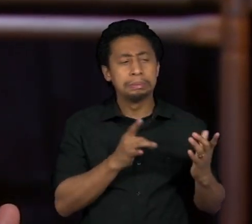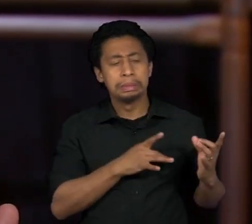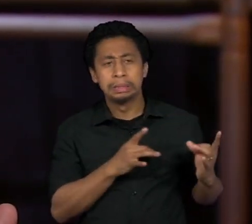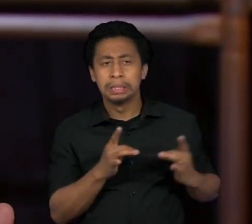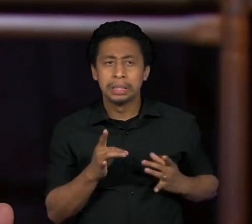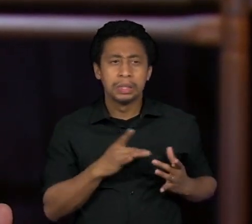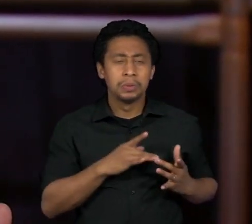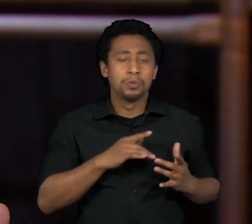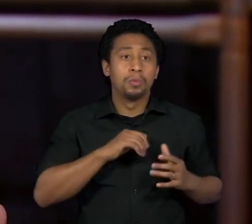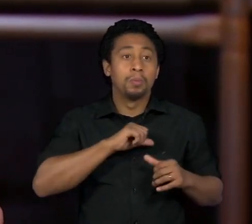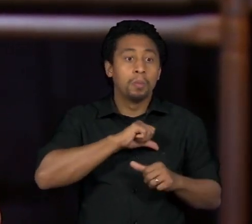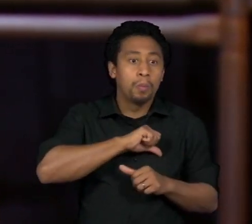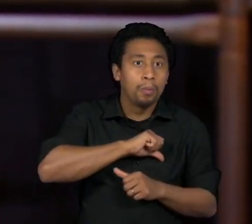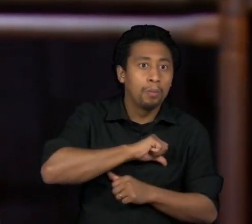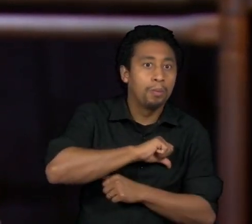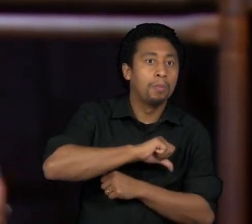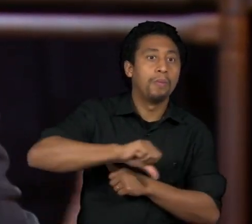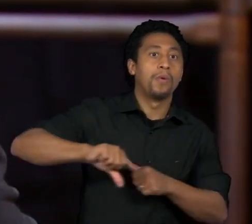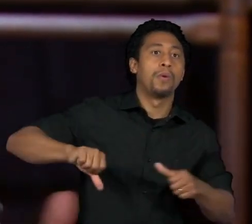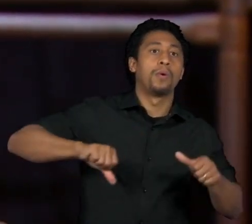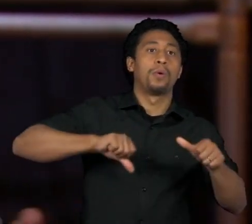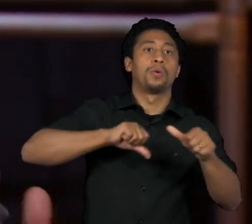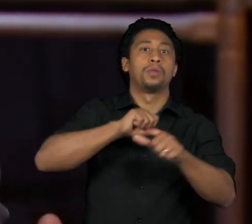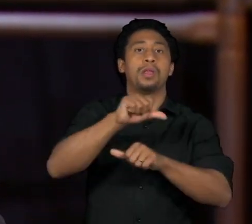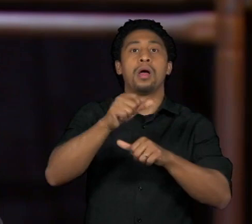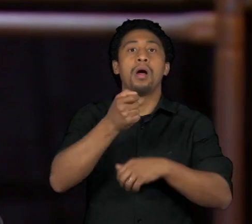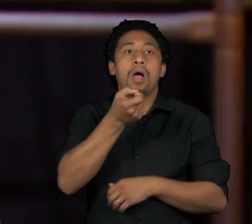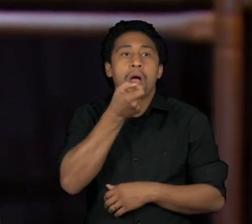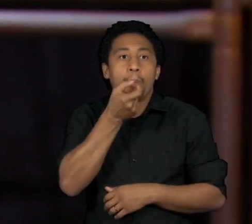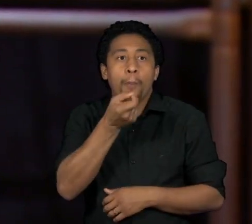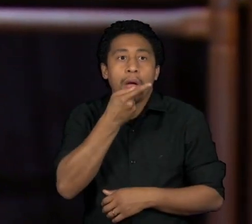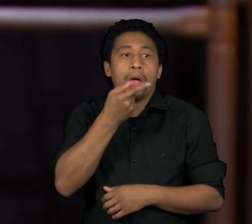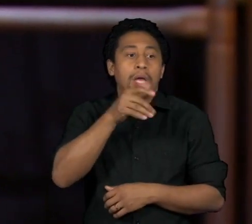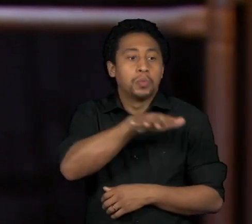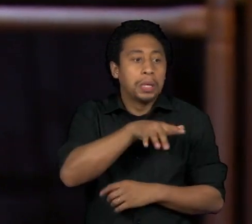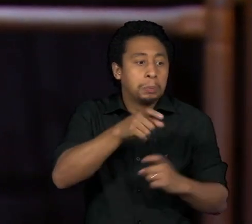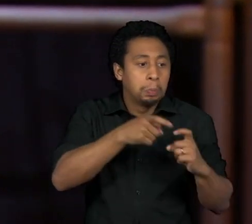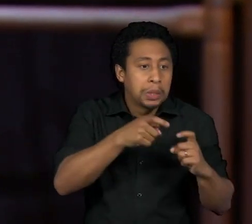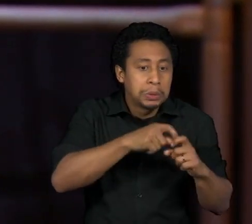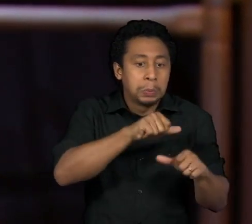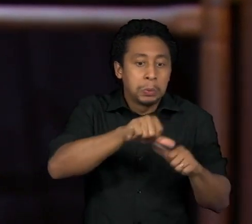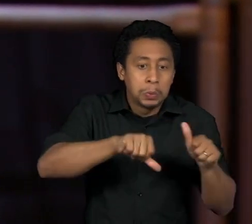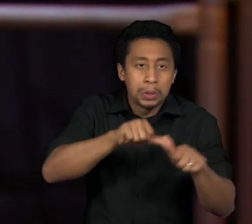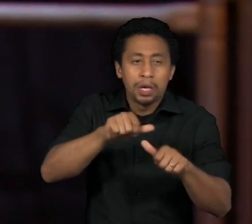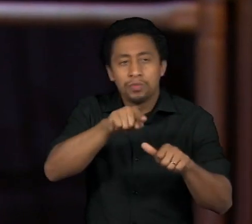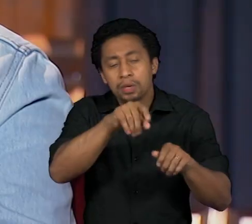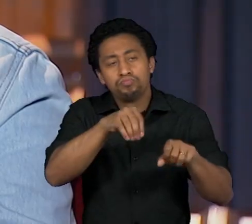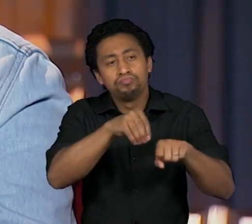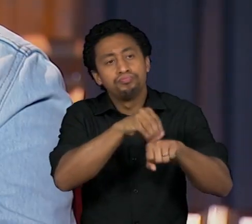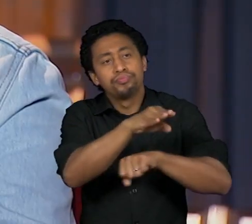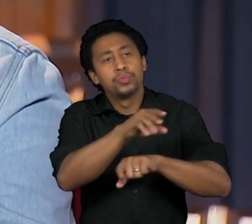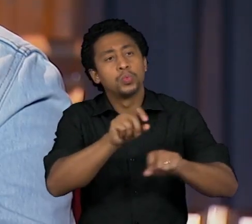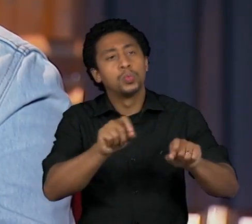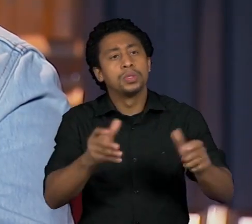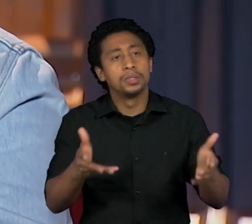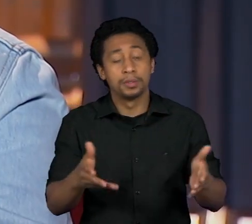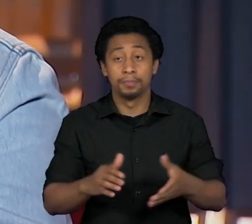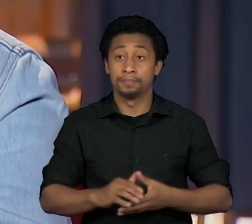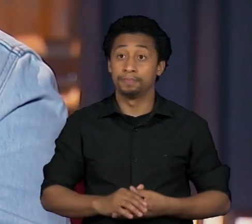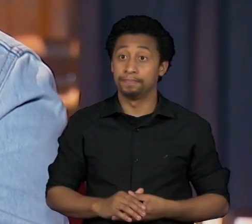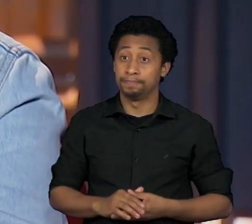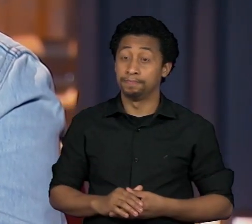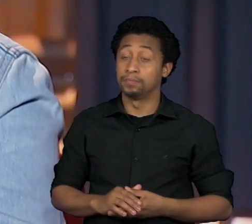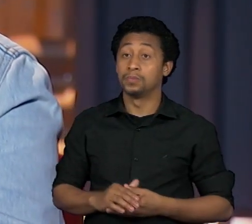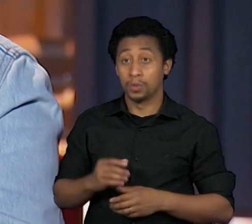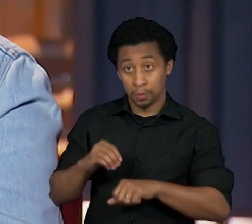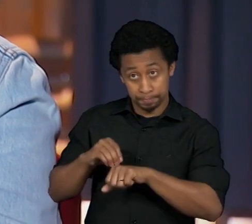de uma mudança que pode ocorrer nos seus remédios, na medicina, o que você sugere? Sugiro que as pessoas se